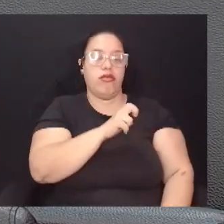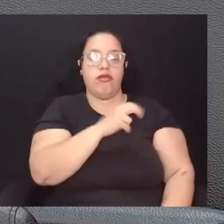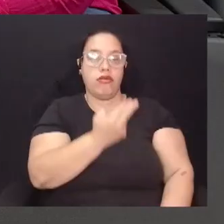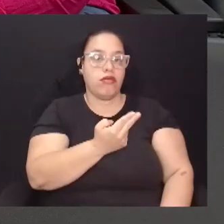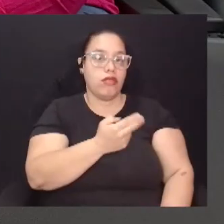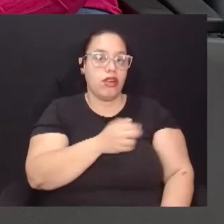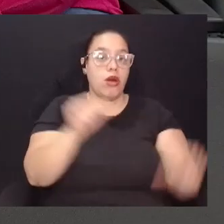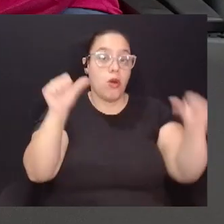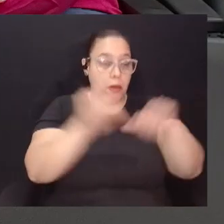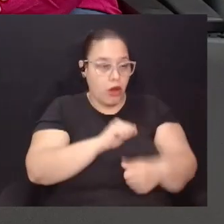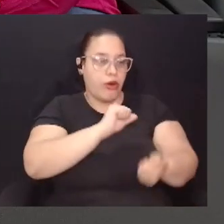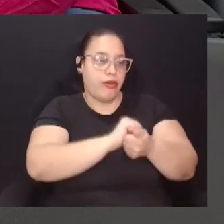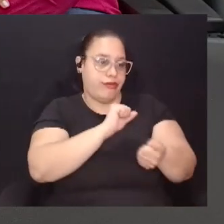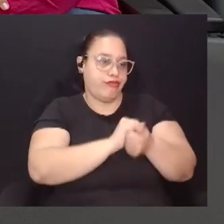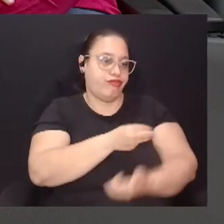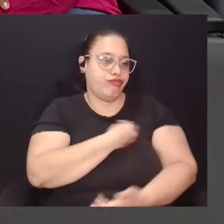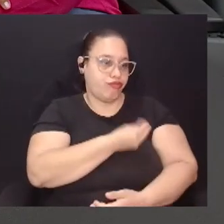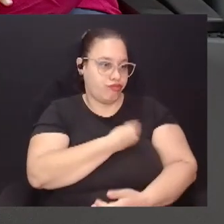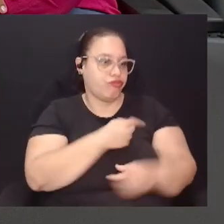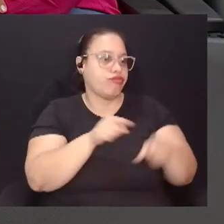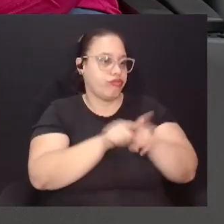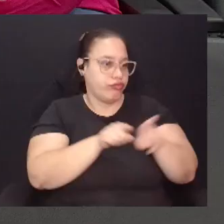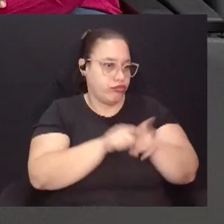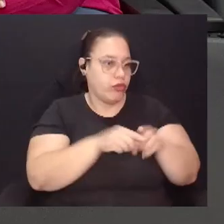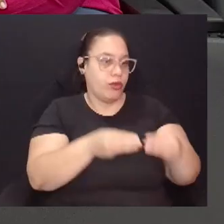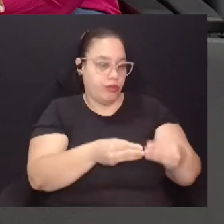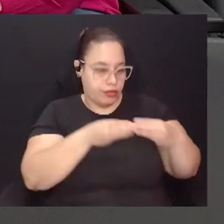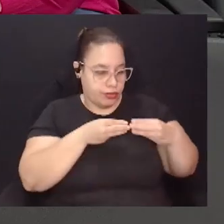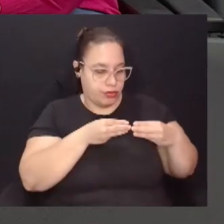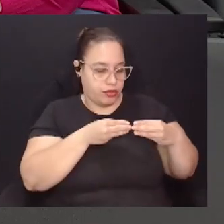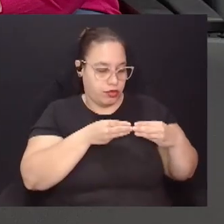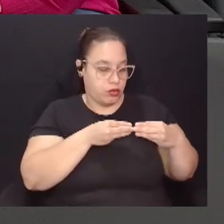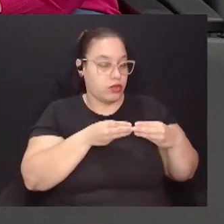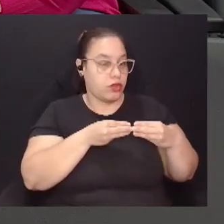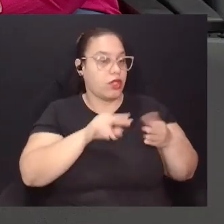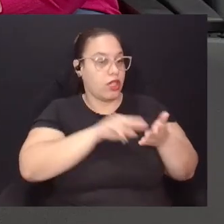ou então que elas tenham uma pior qualidade de vida sobre isso também. Então, a moção,